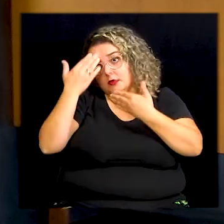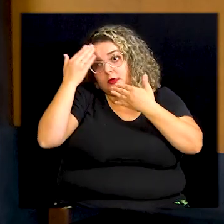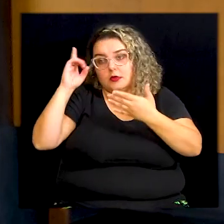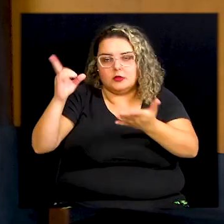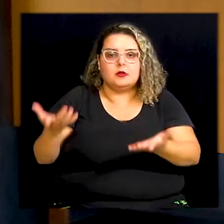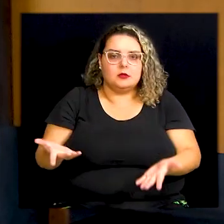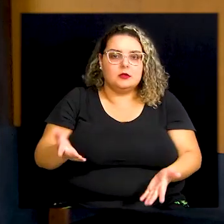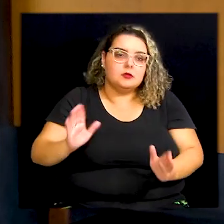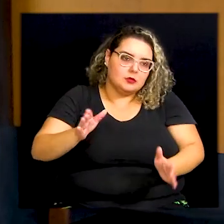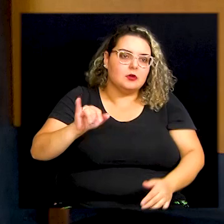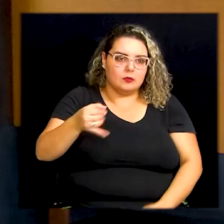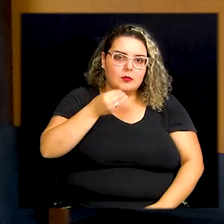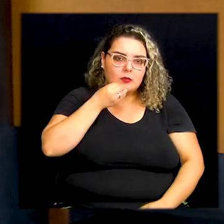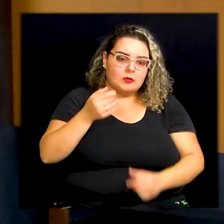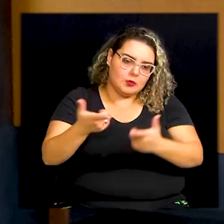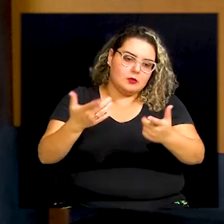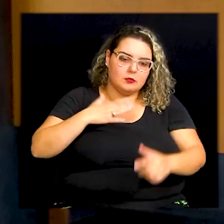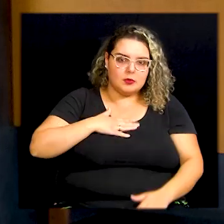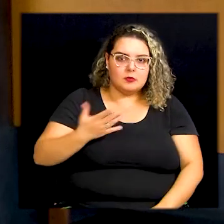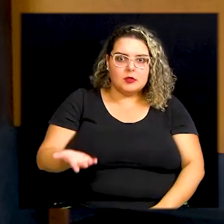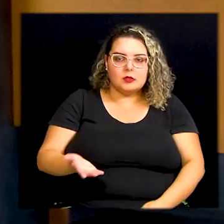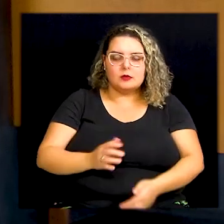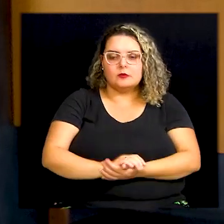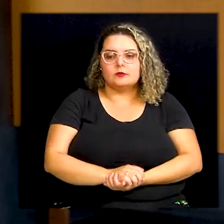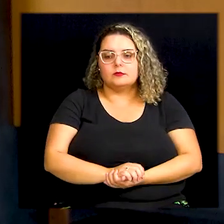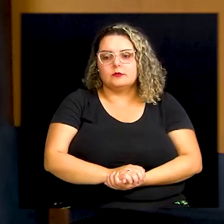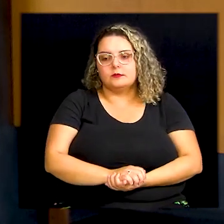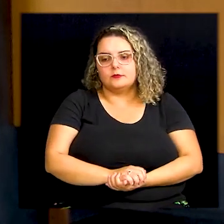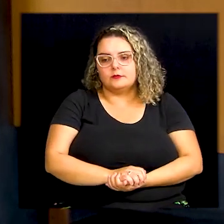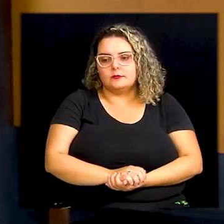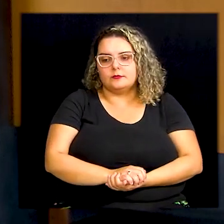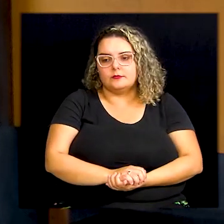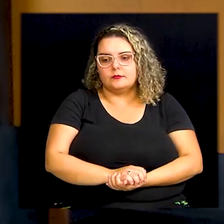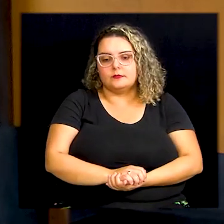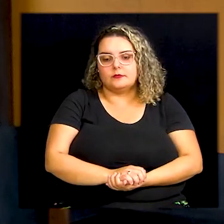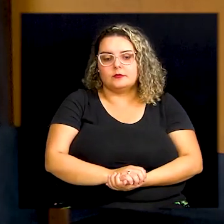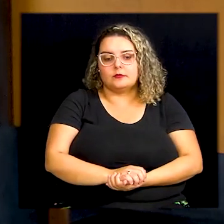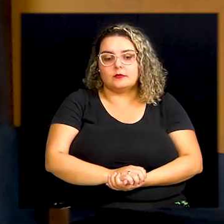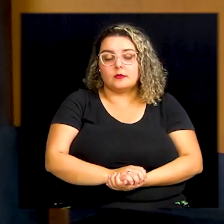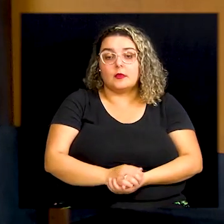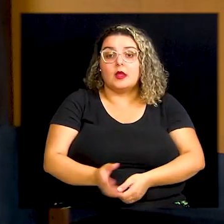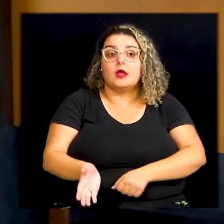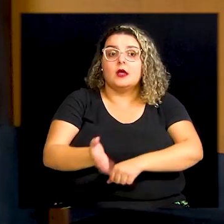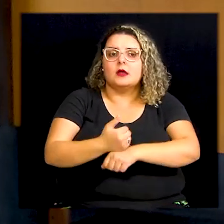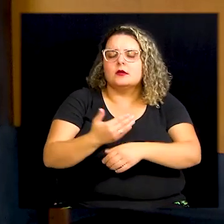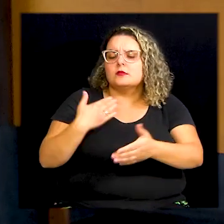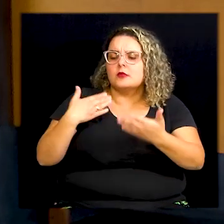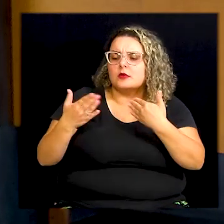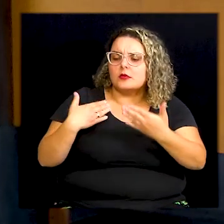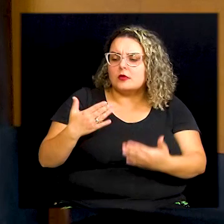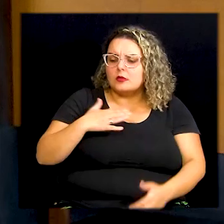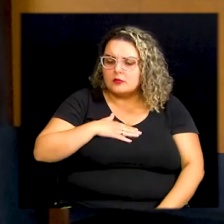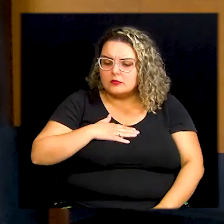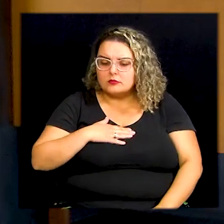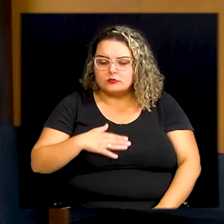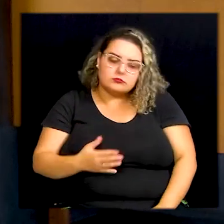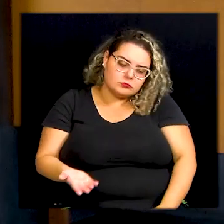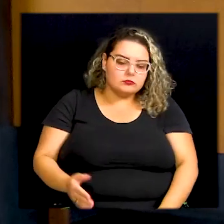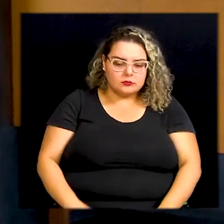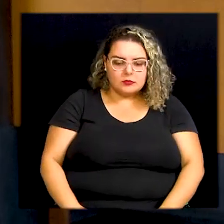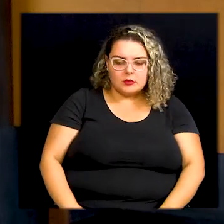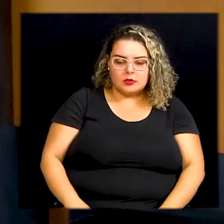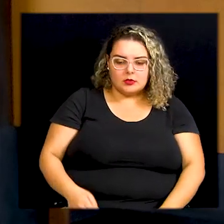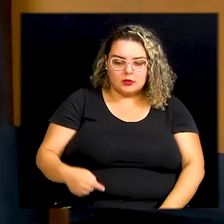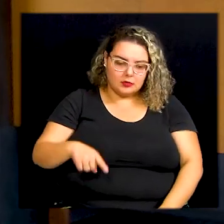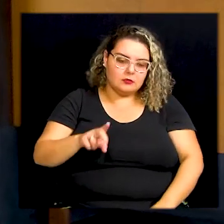graças a Deus, né? Já era uma oportunidade muito grande pra mim. Sim. E aí, aí antes, assim, quando ele conversou comigo, eu falei, pelo